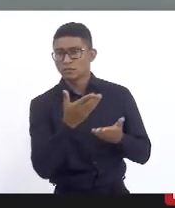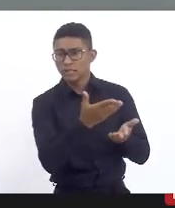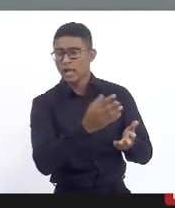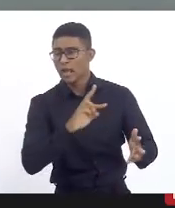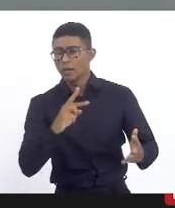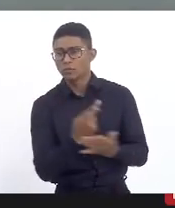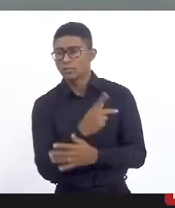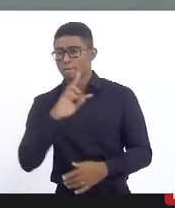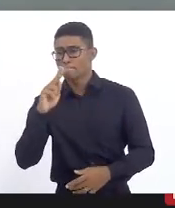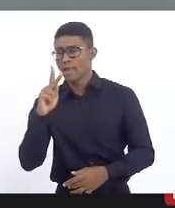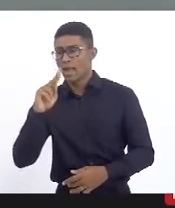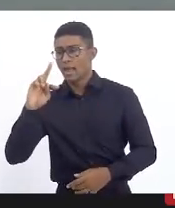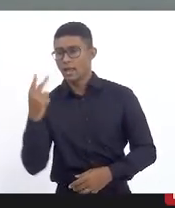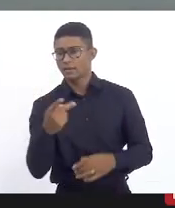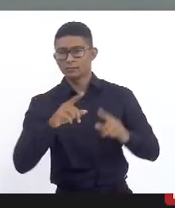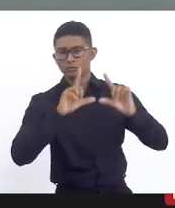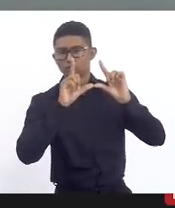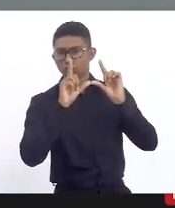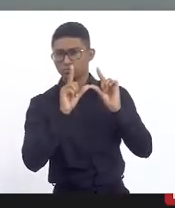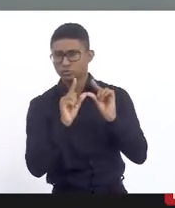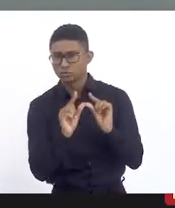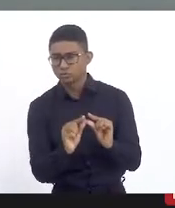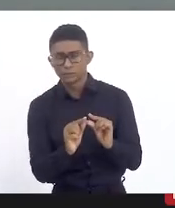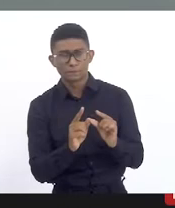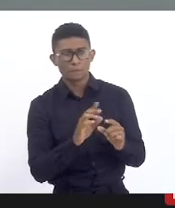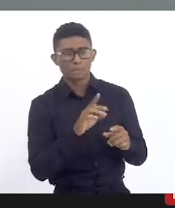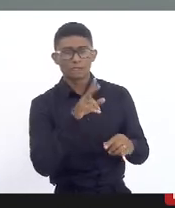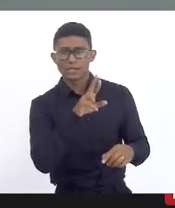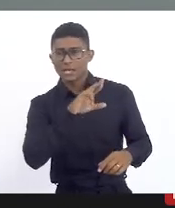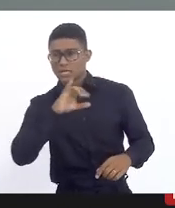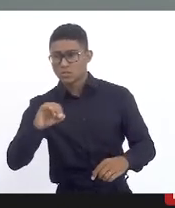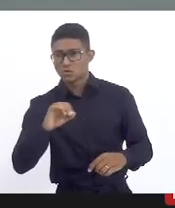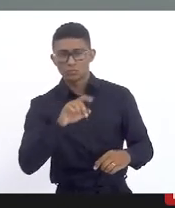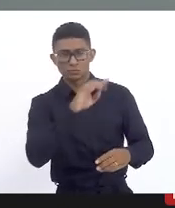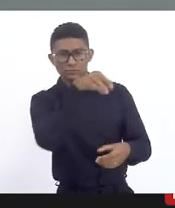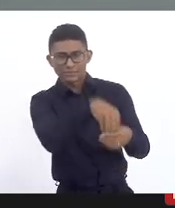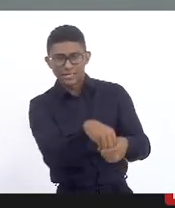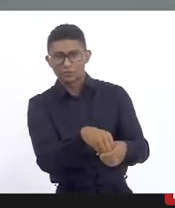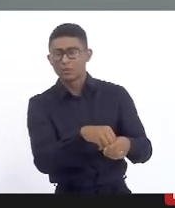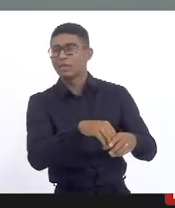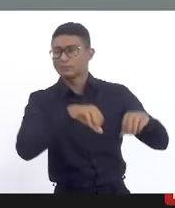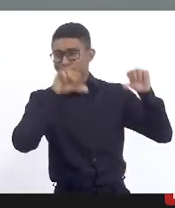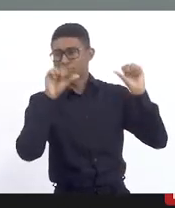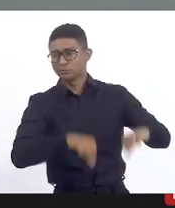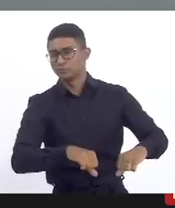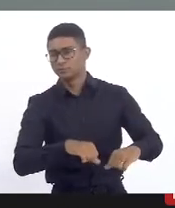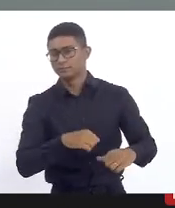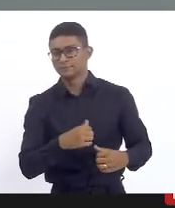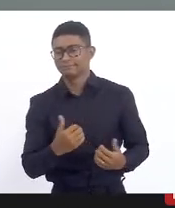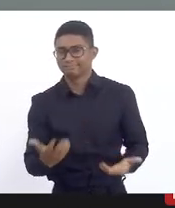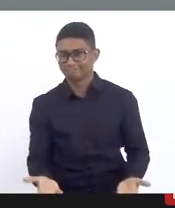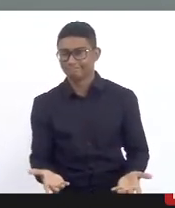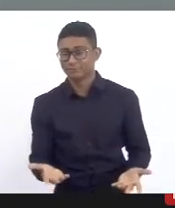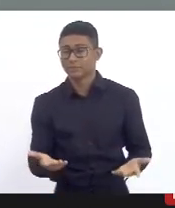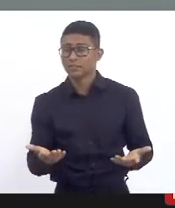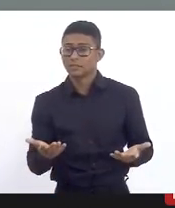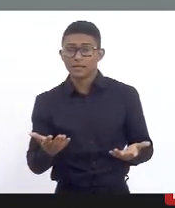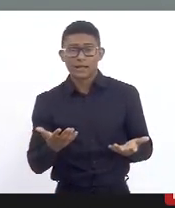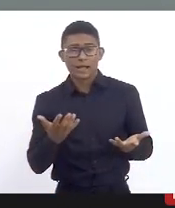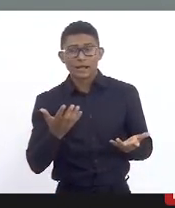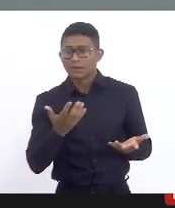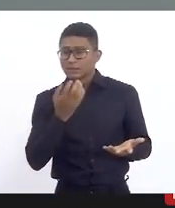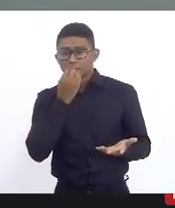pH que pode afetar a biodiversidade do rio, gerando impacto negativo. Então, esse tipo de processo não